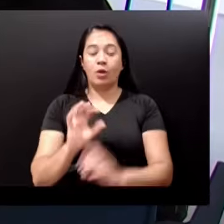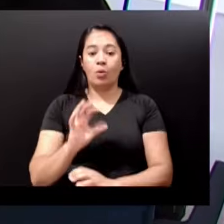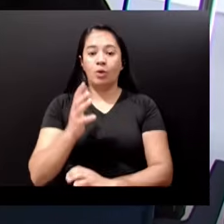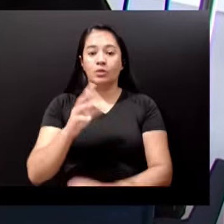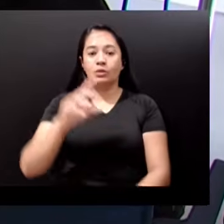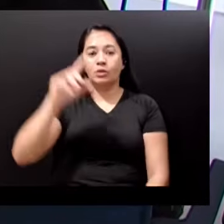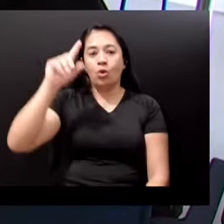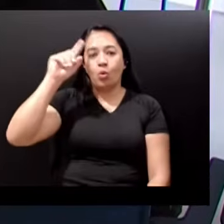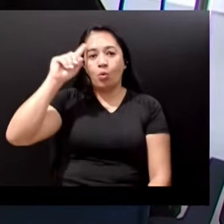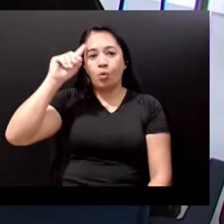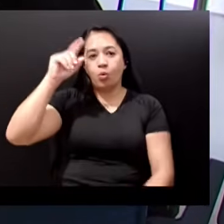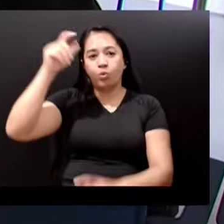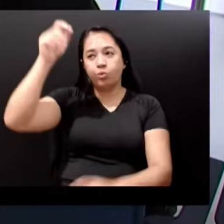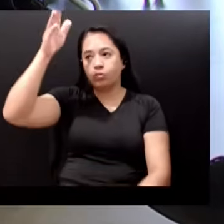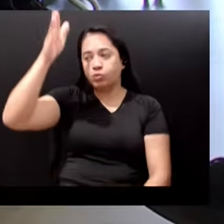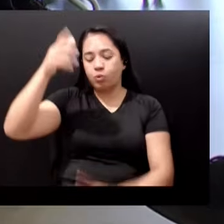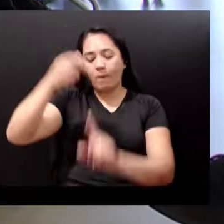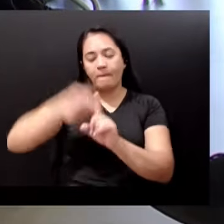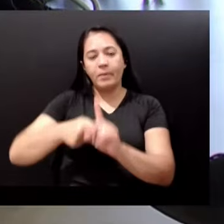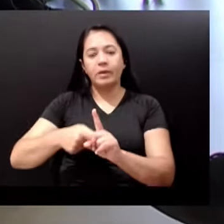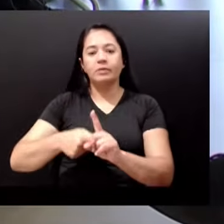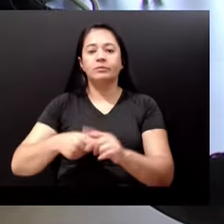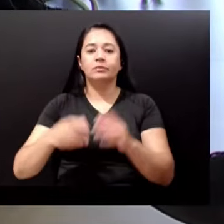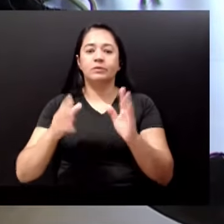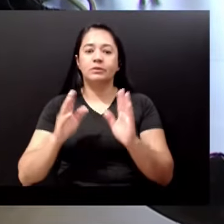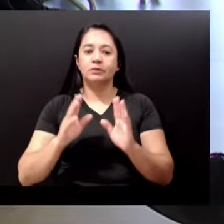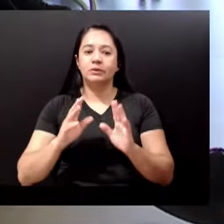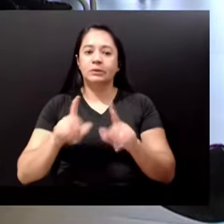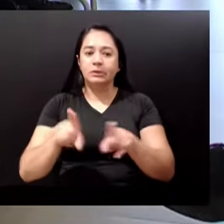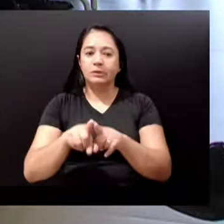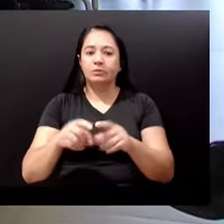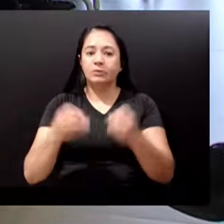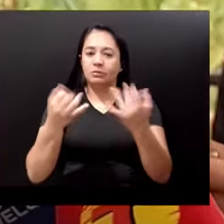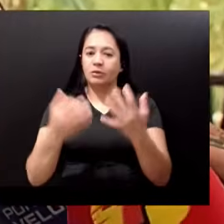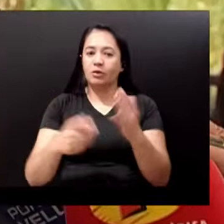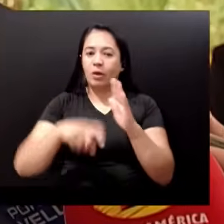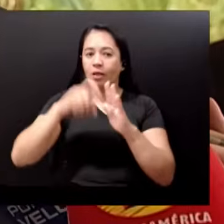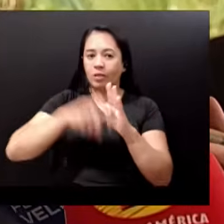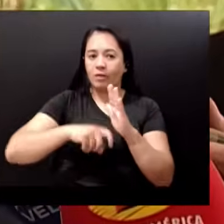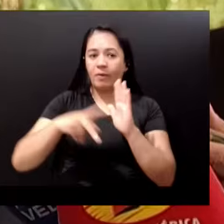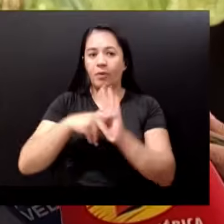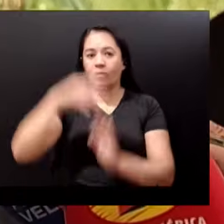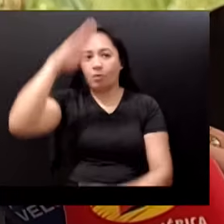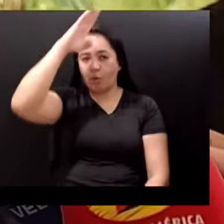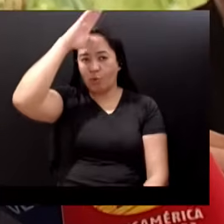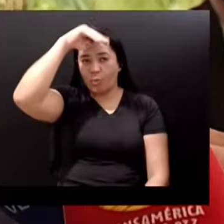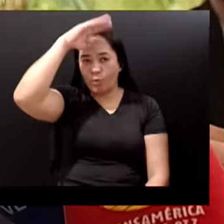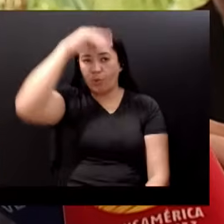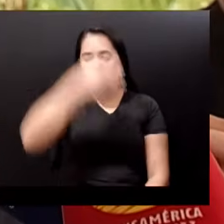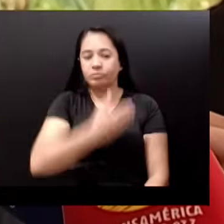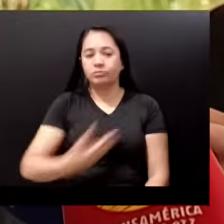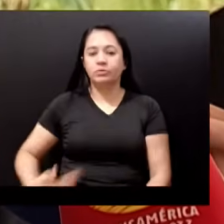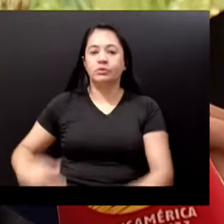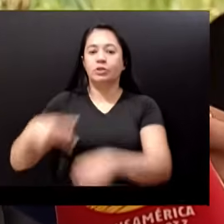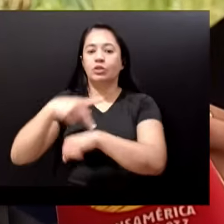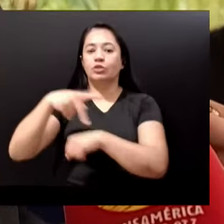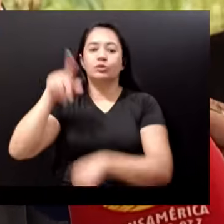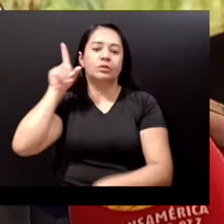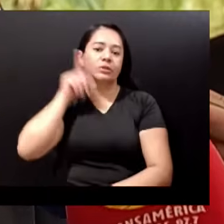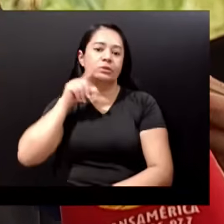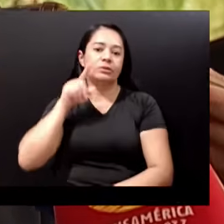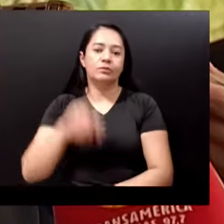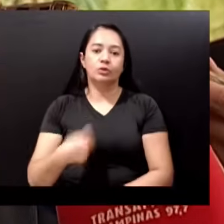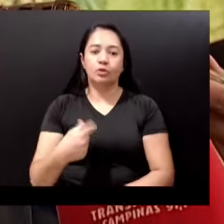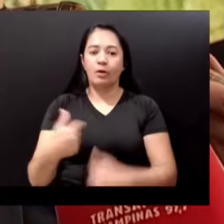foi tratada a questão do tarifaço do presidente dos Estados Unidos, Donald Trump. Nós fizemos um trabalho